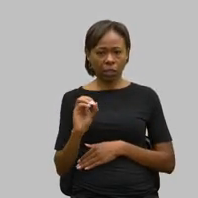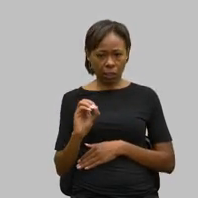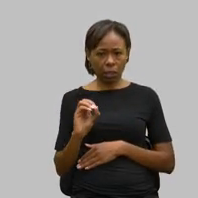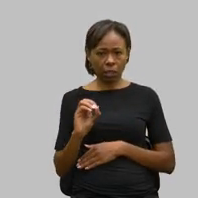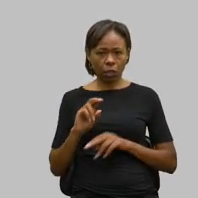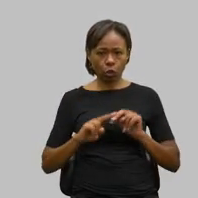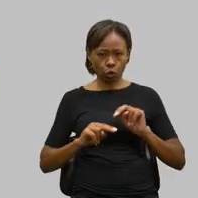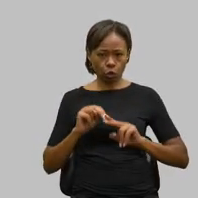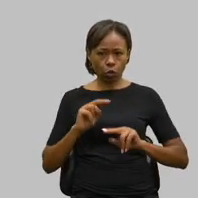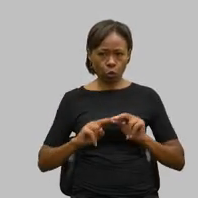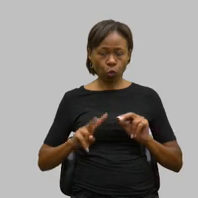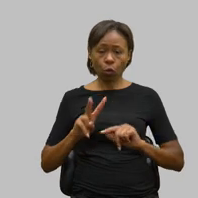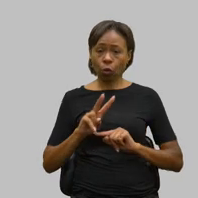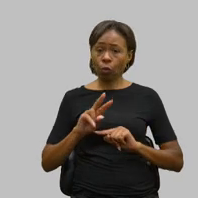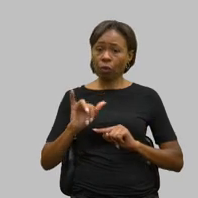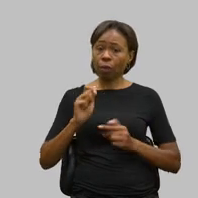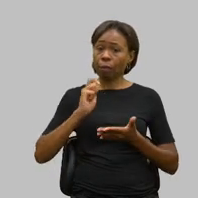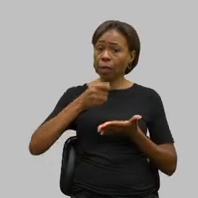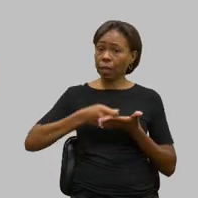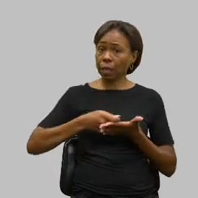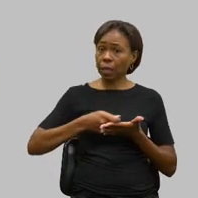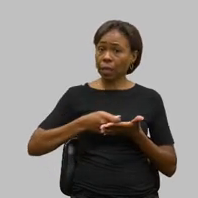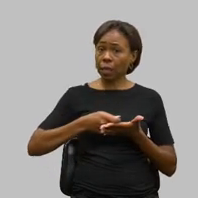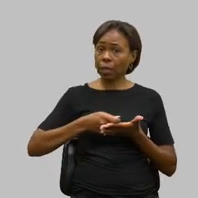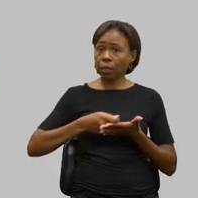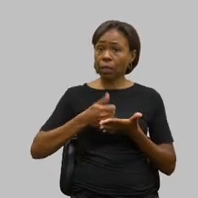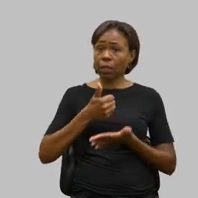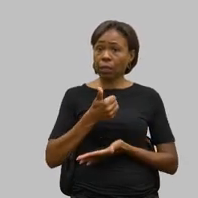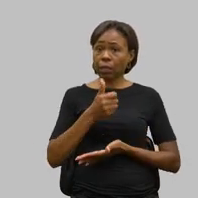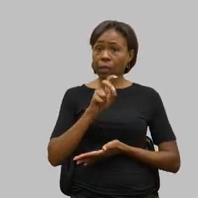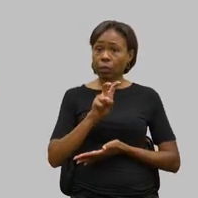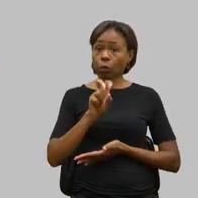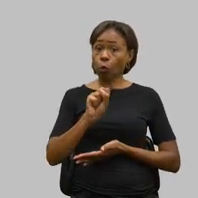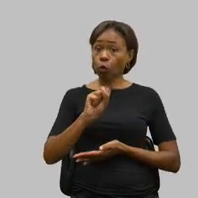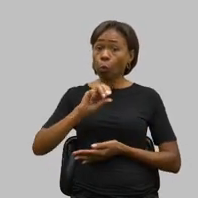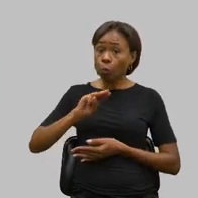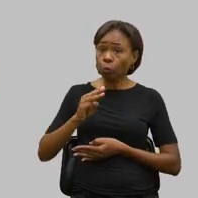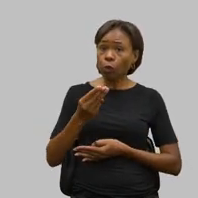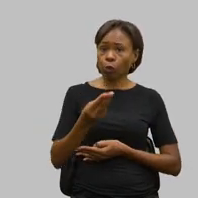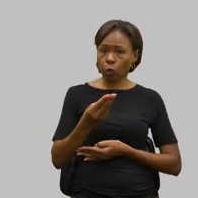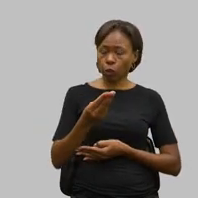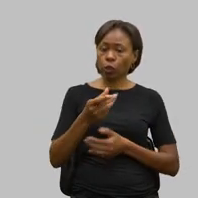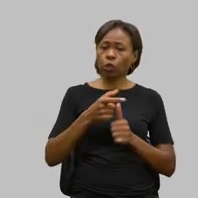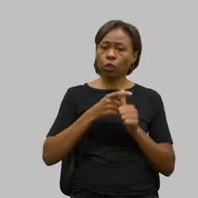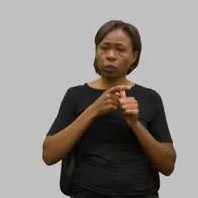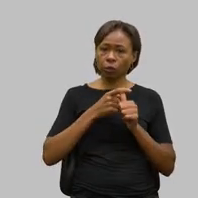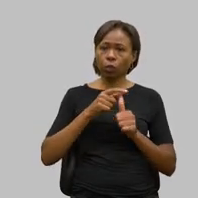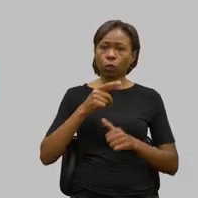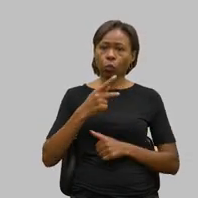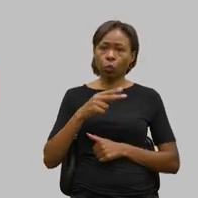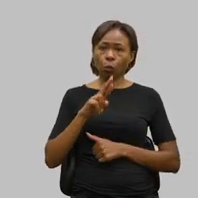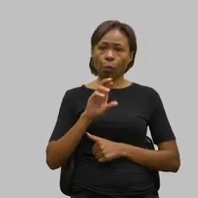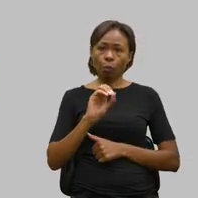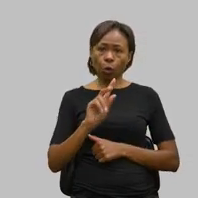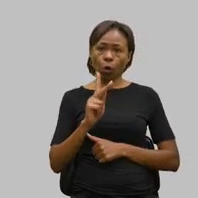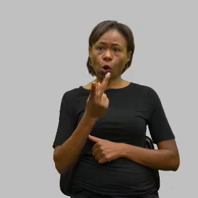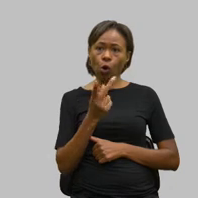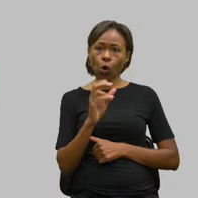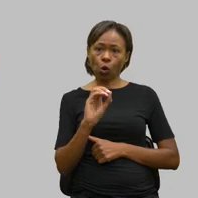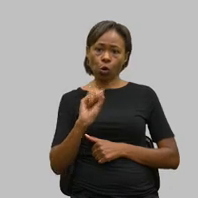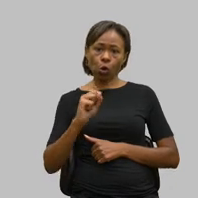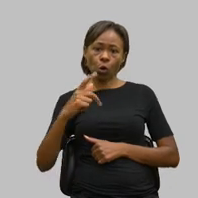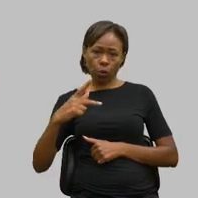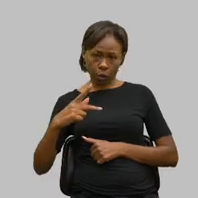iremos pagar 158 milhões de reais de dívida do PROSP, vinculados aos hospitais do Estado. E, pela lei